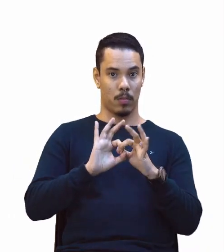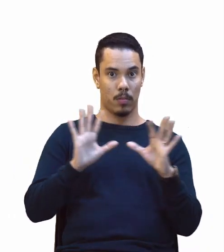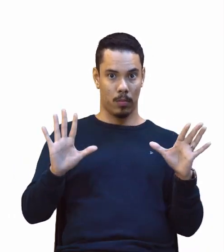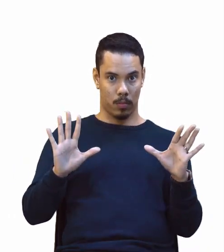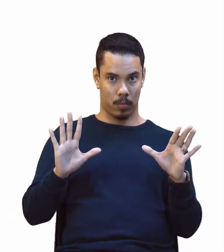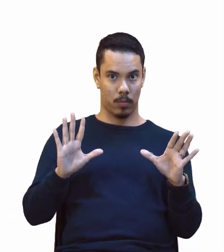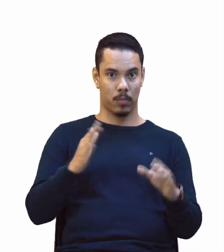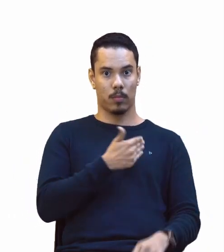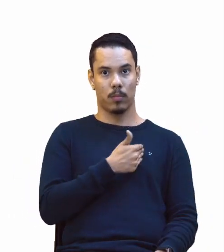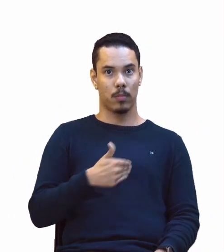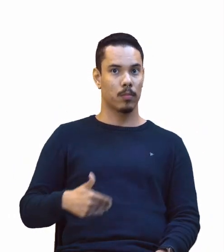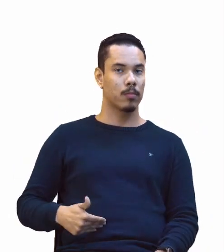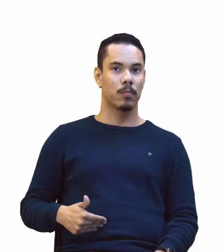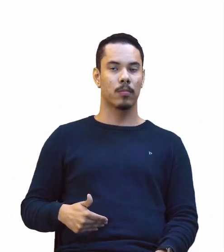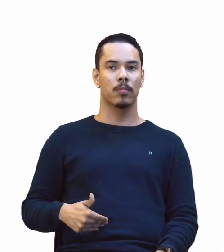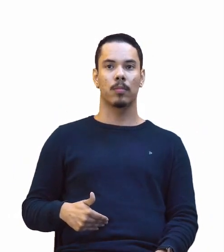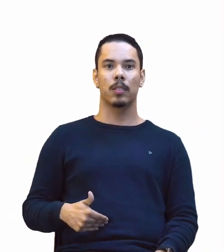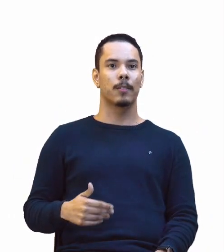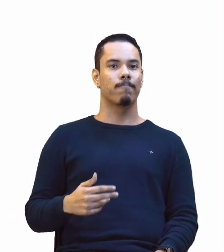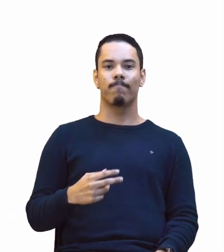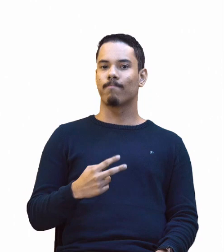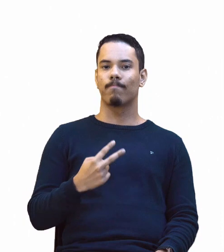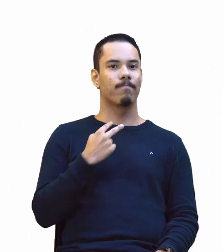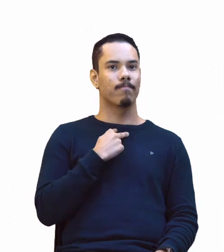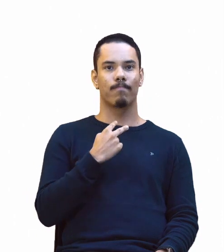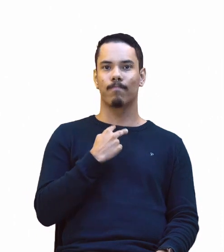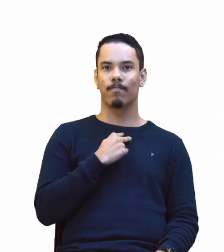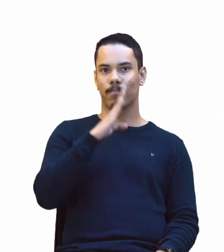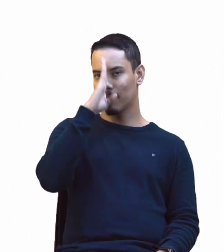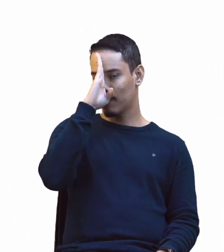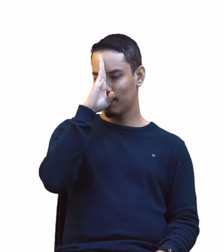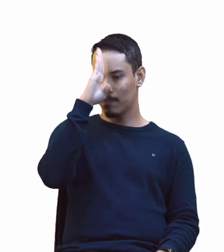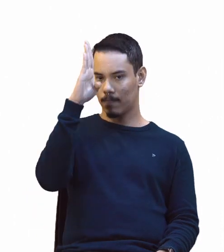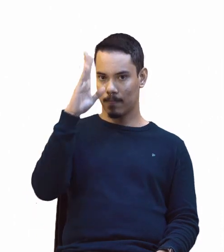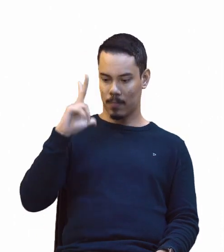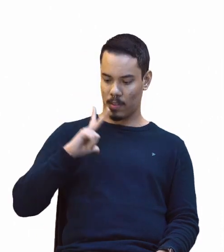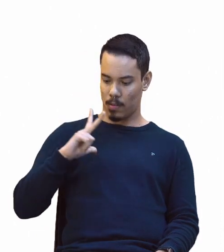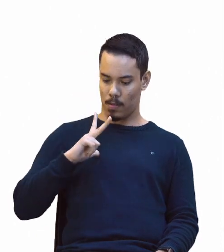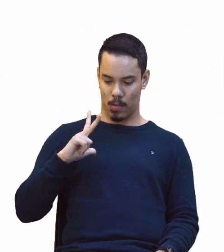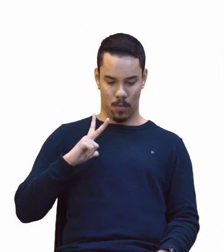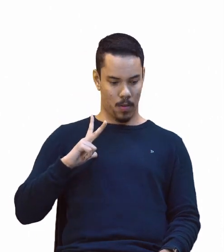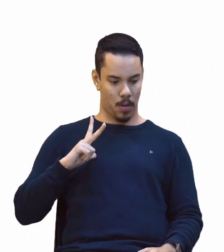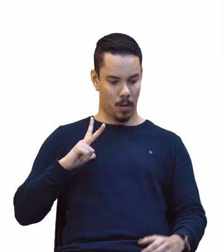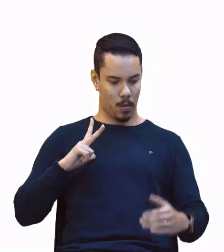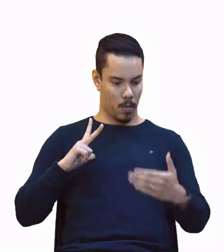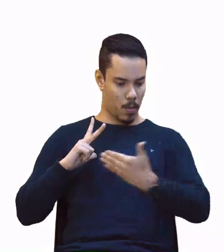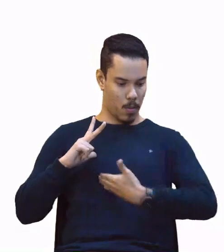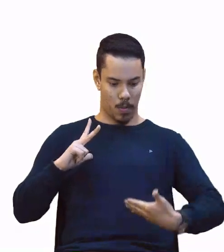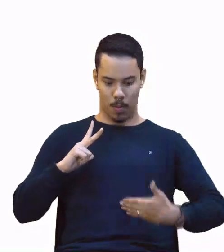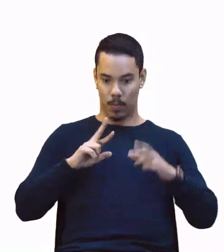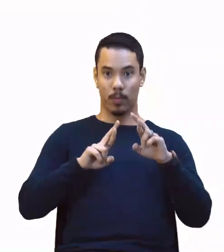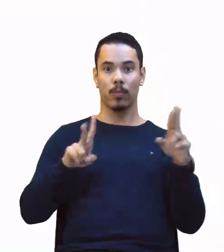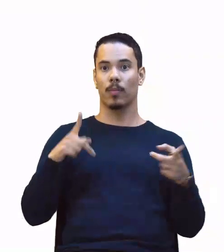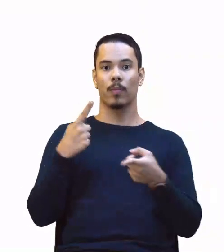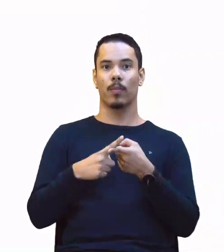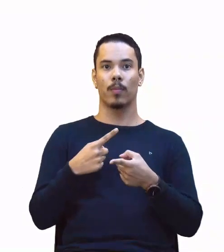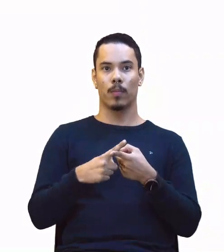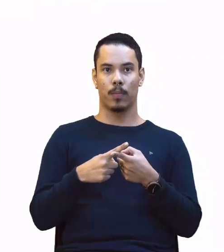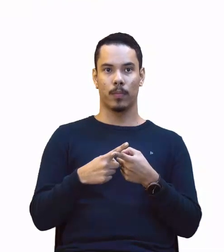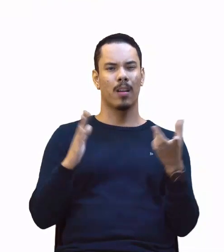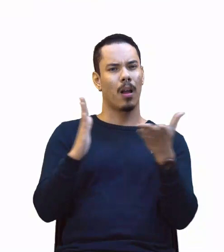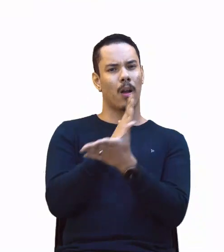não devem prevalecer os ideais do espaço privado? Alguns